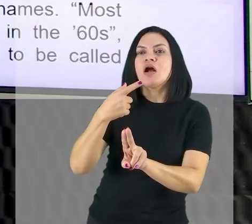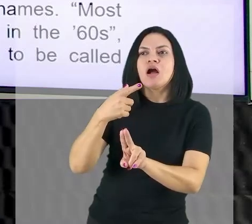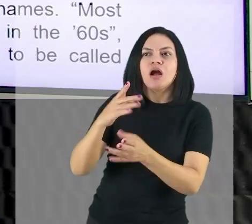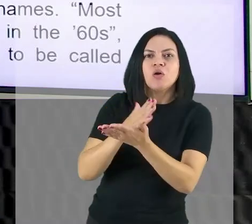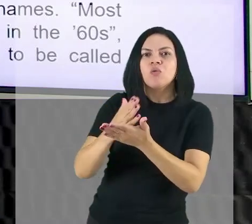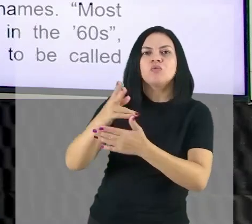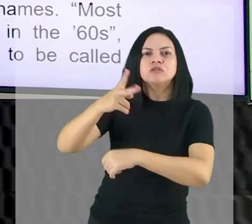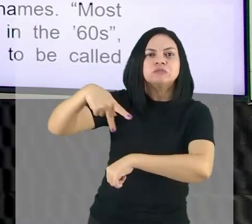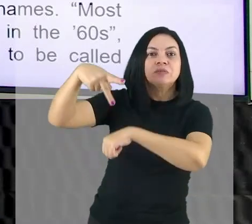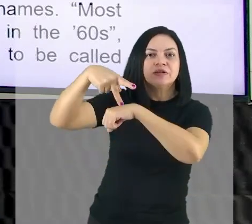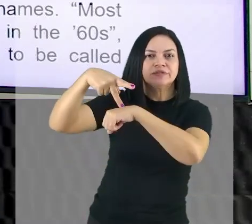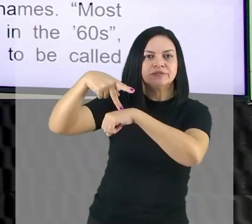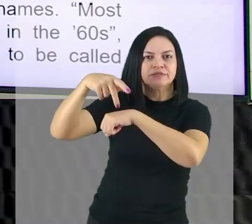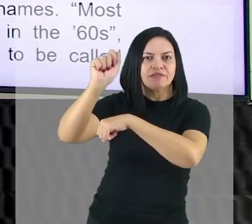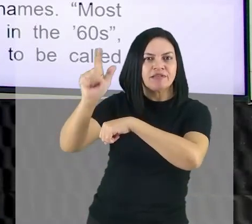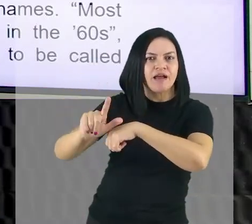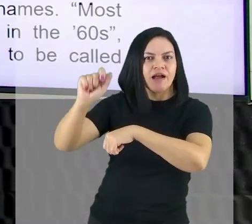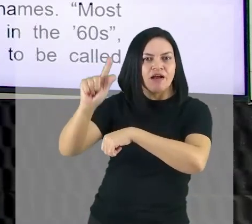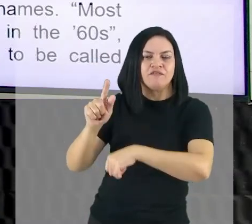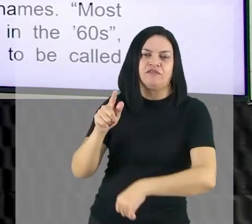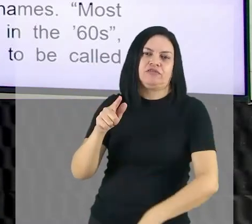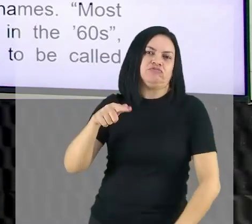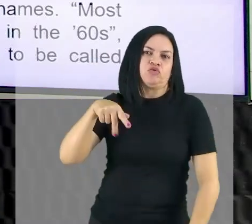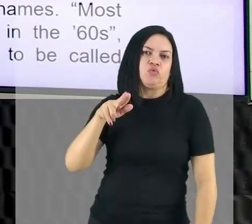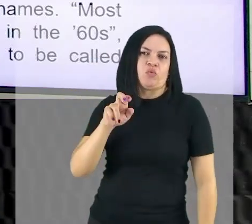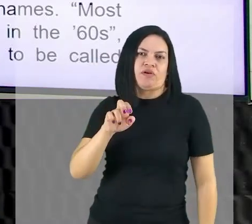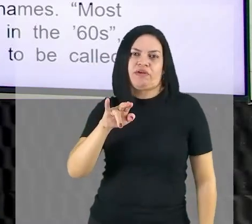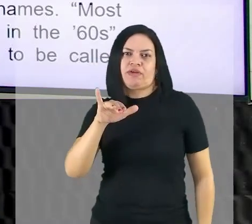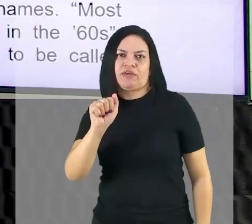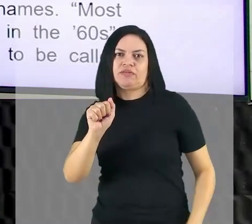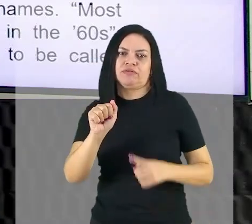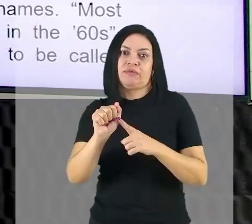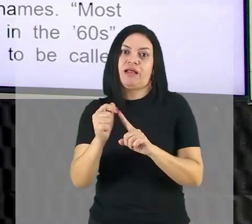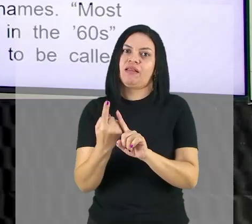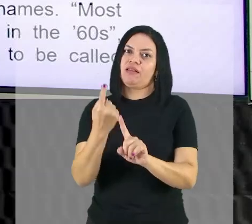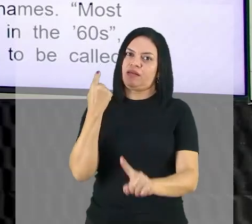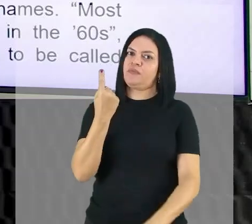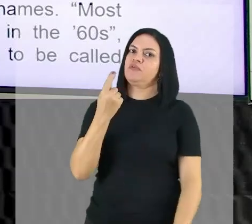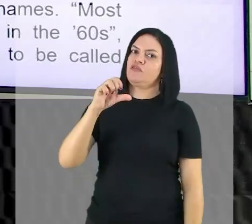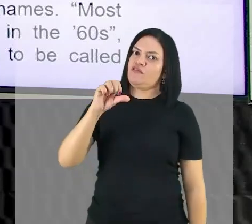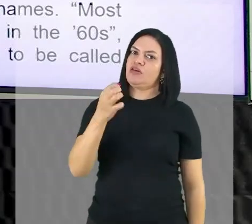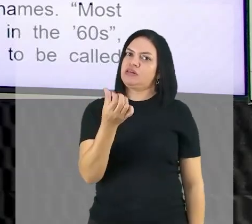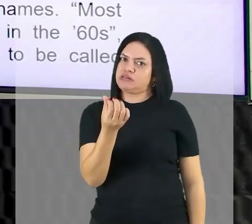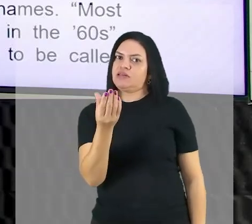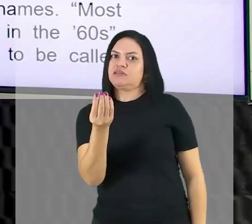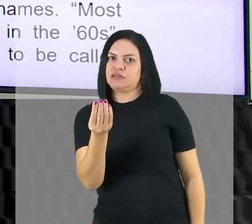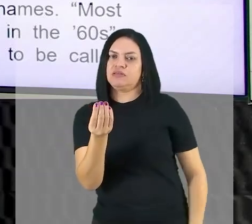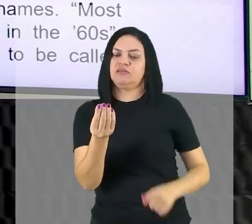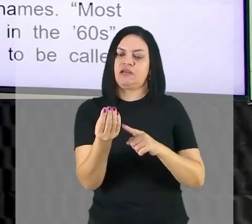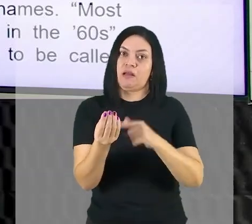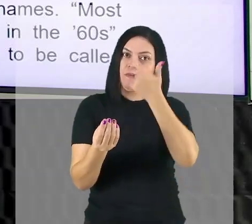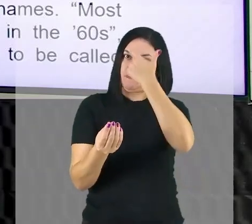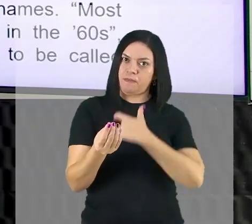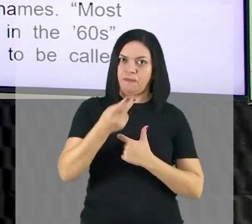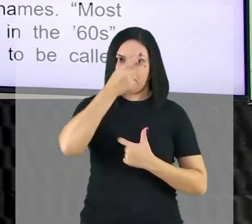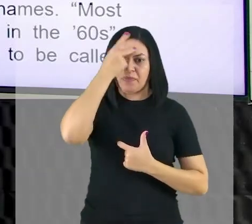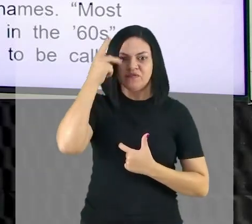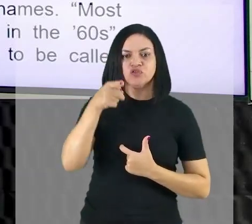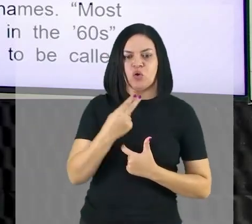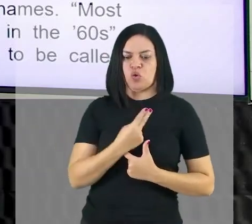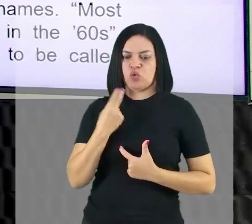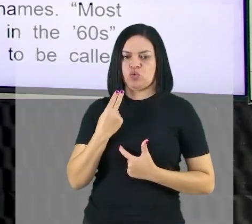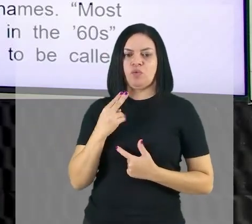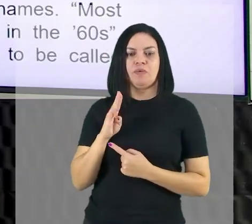no Quênia, por exemplo, e em outros países também, lá na década de 60. Isso foi o que uma pessoa com esse